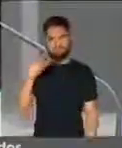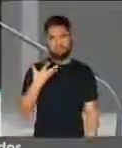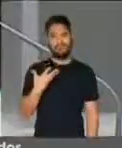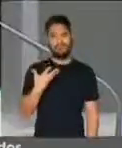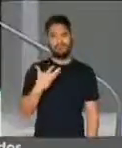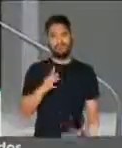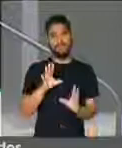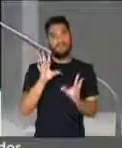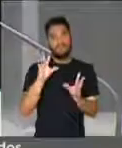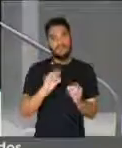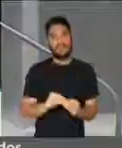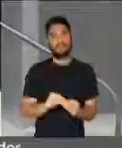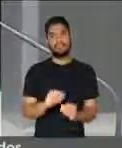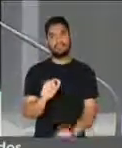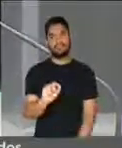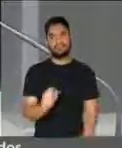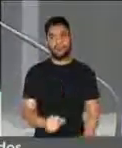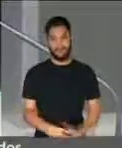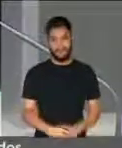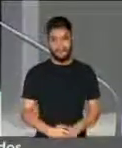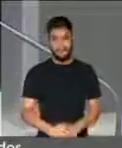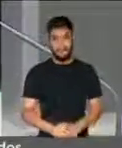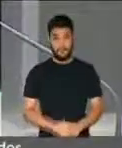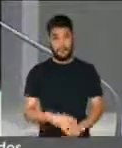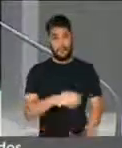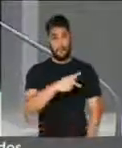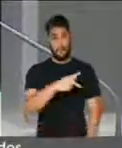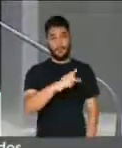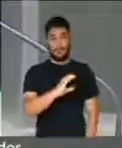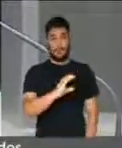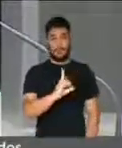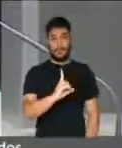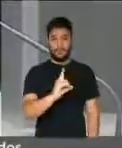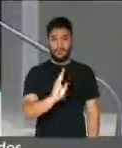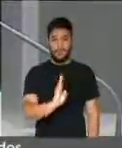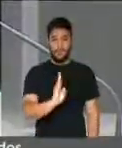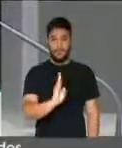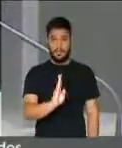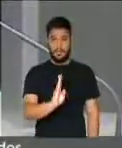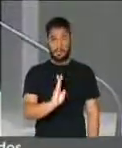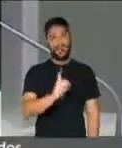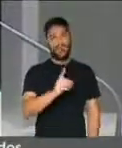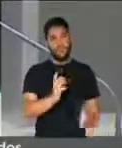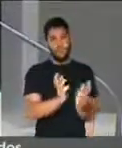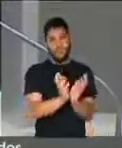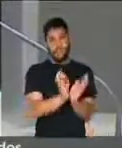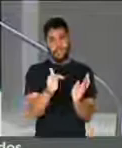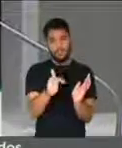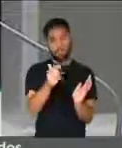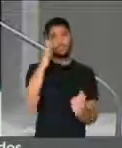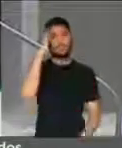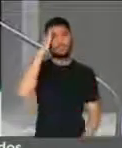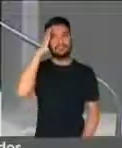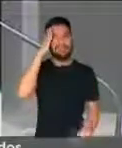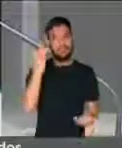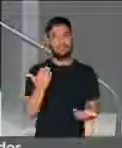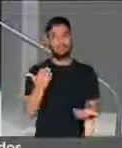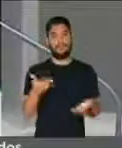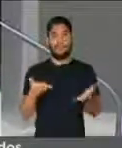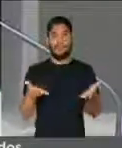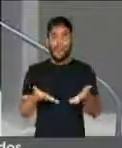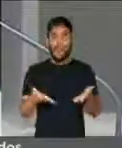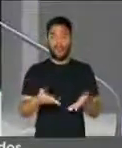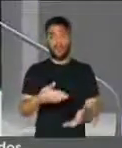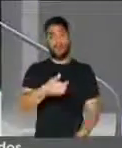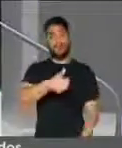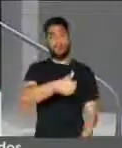presidente Manato, dizendo que nós do PCdoB, nós temos a consciência da dramaticidade deste